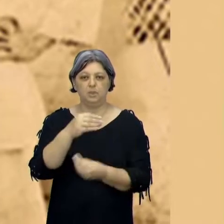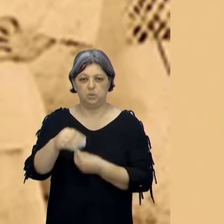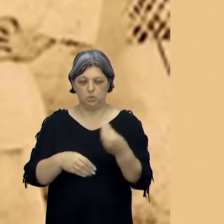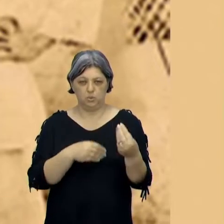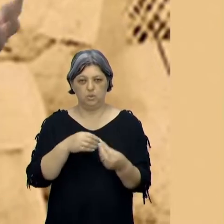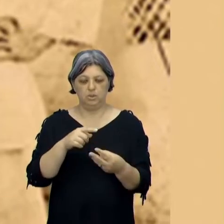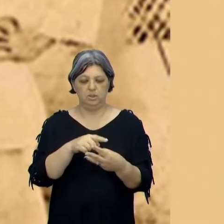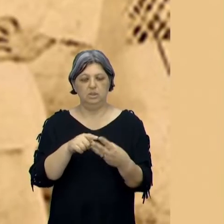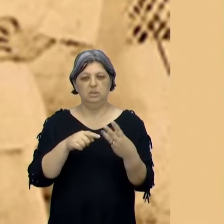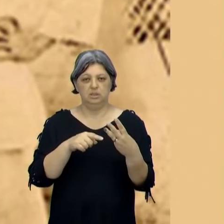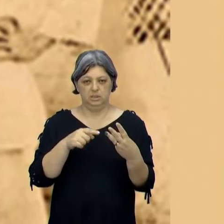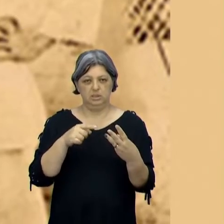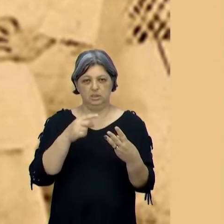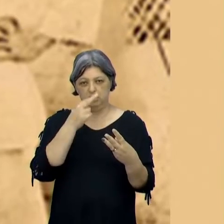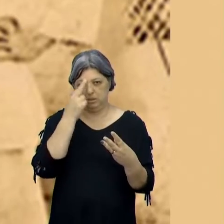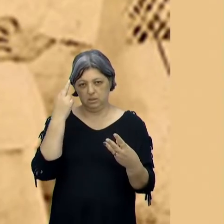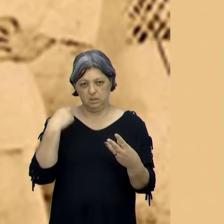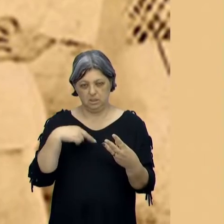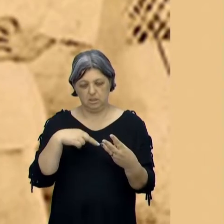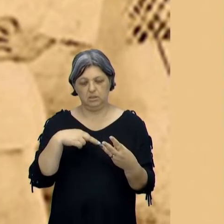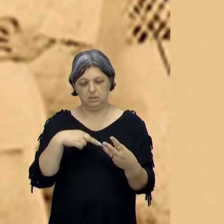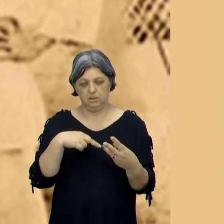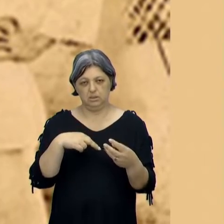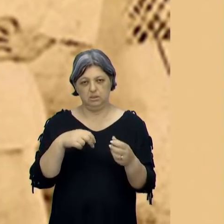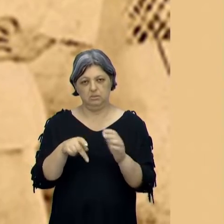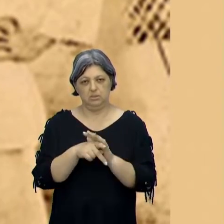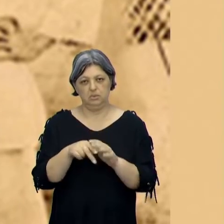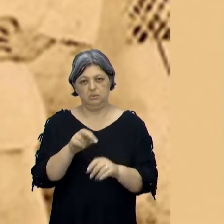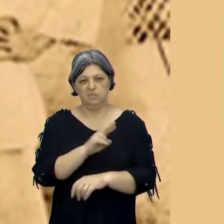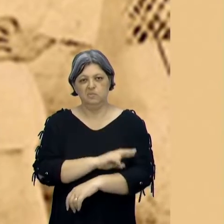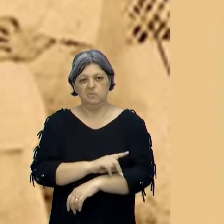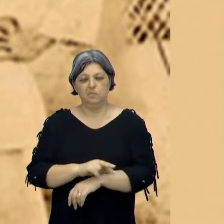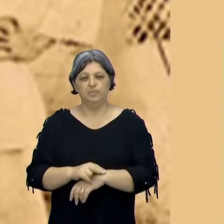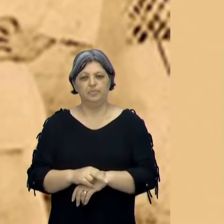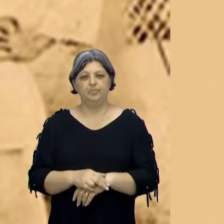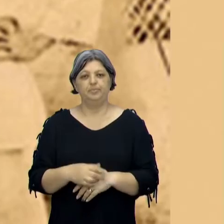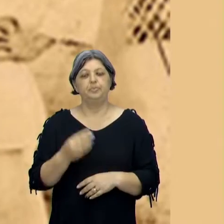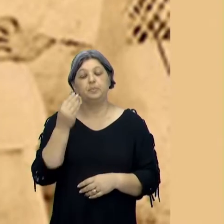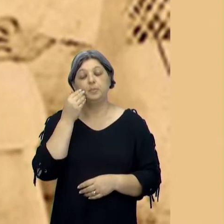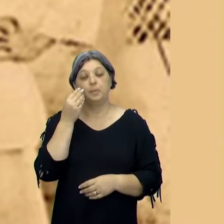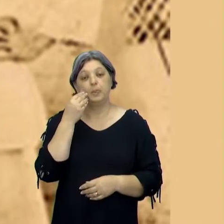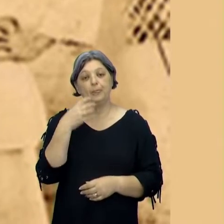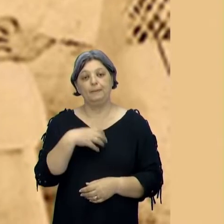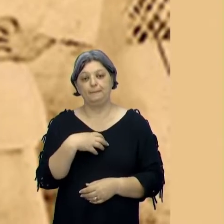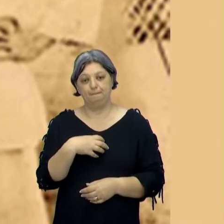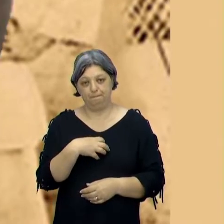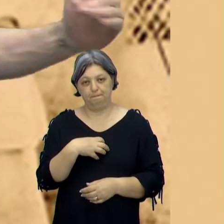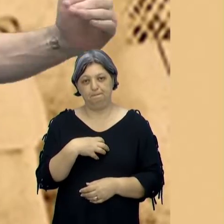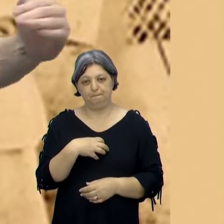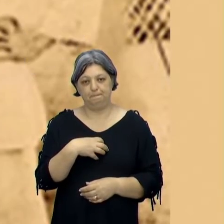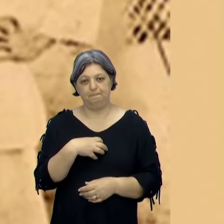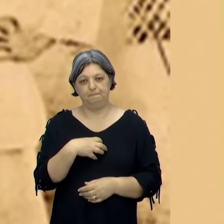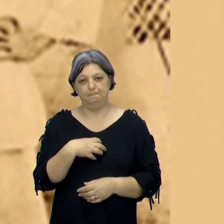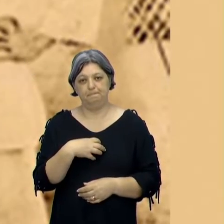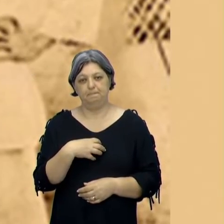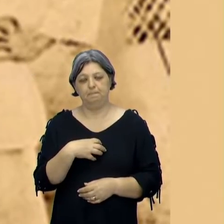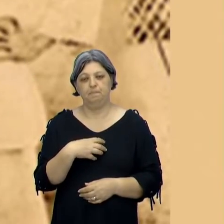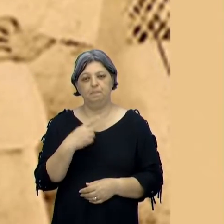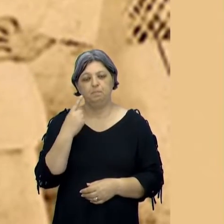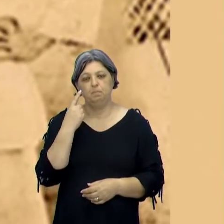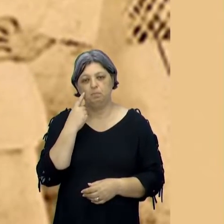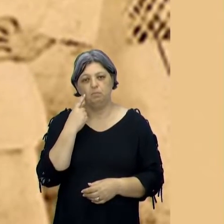dessas 3 raças que acabam dando origem ao brasileiro. E tentar dessa forma também para minimizar bastante